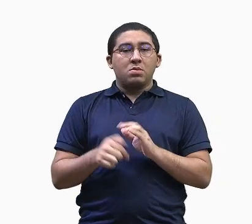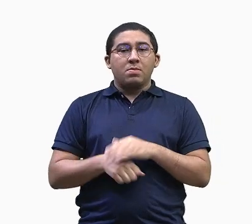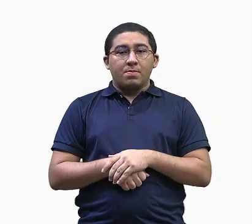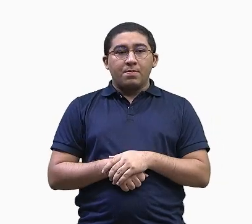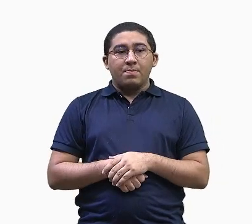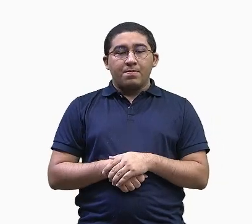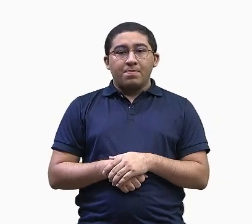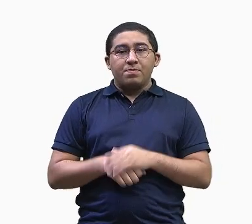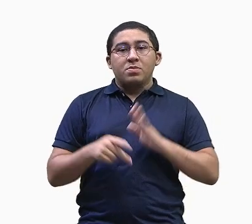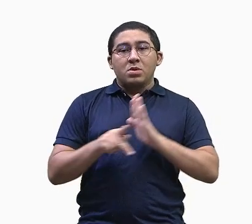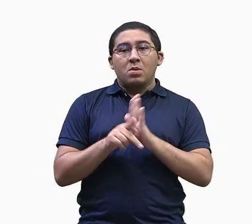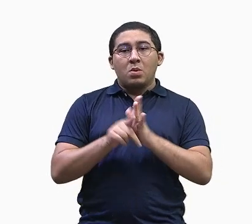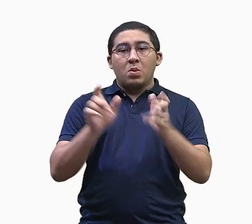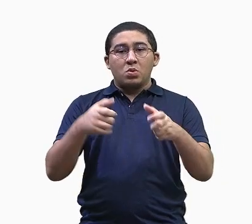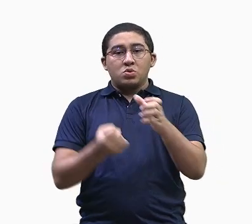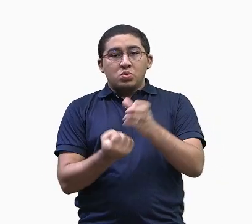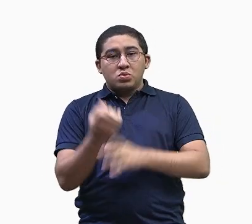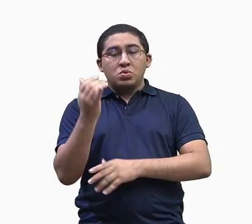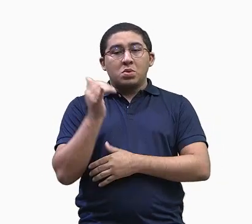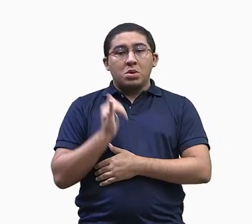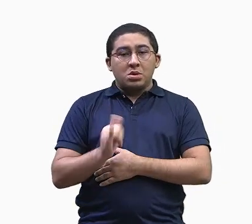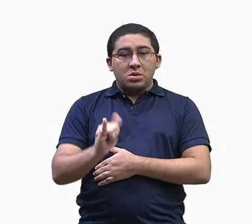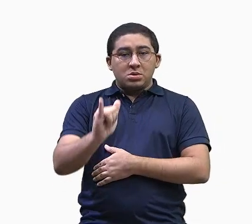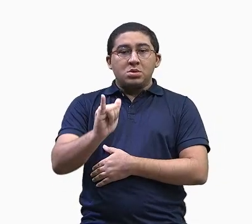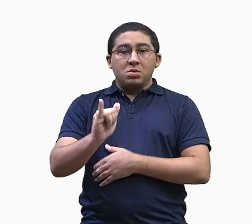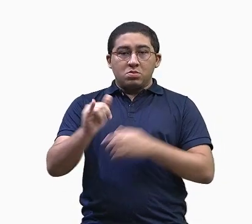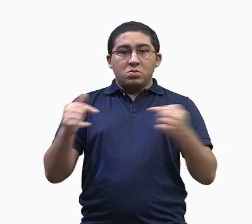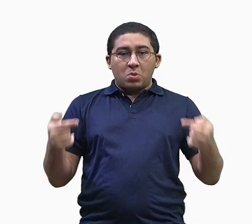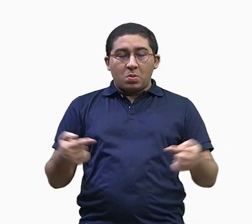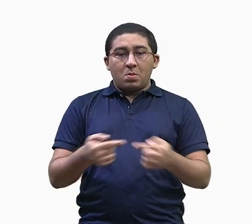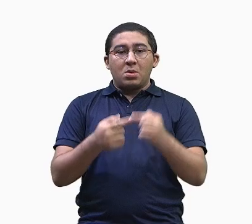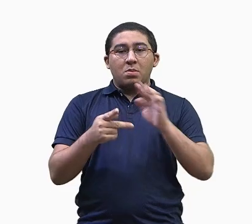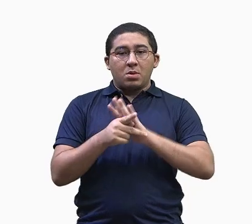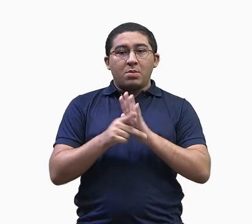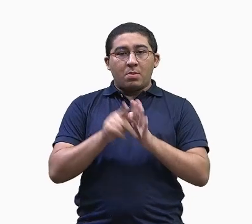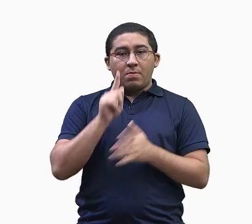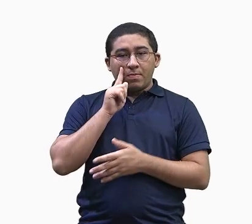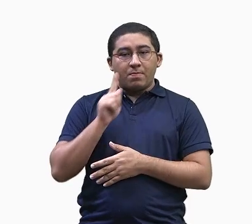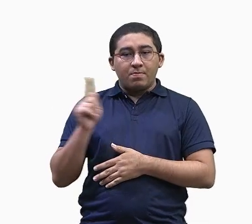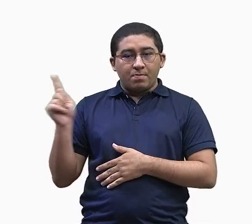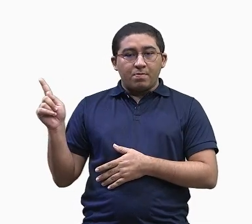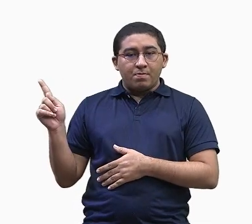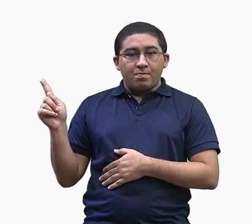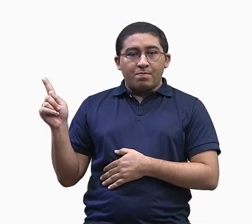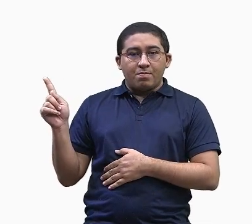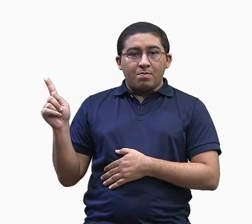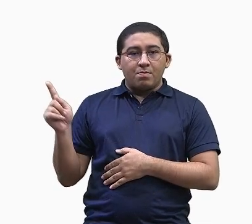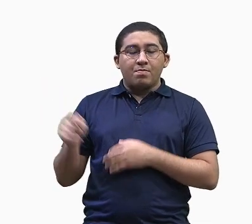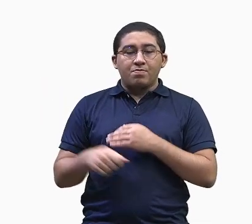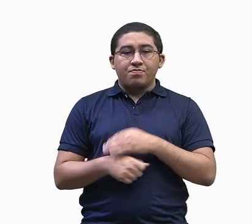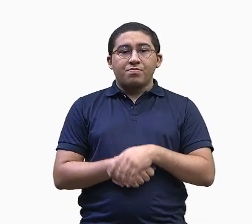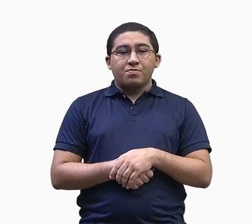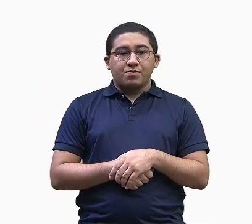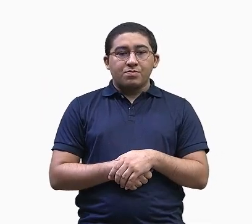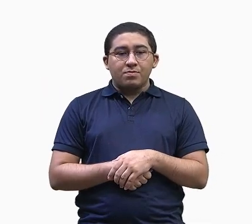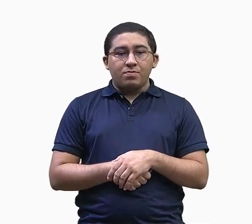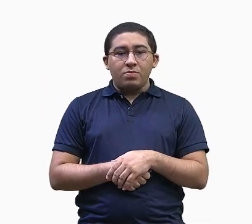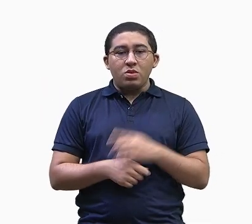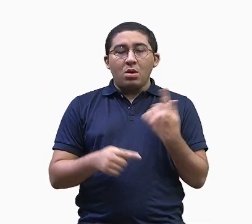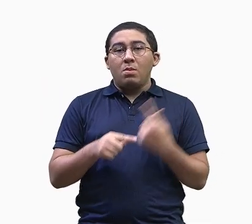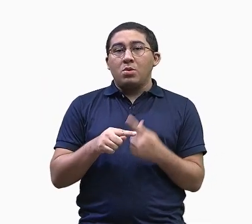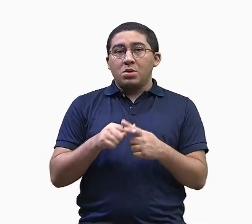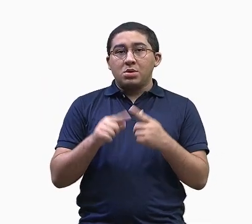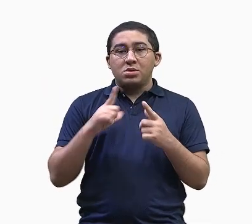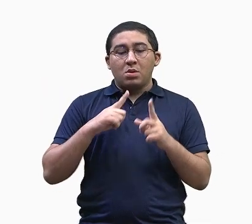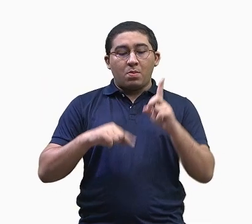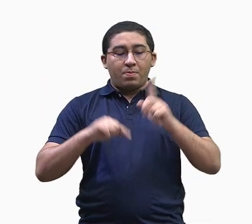de energia que são classificadas como fontes de energia não renováveis, né, por conta